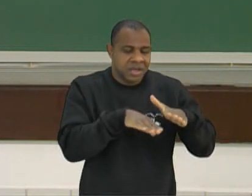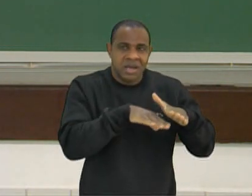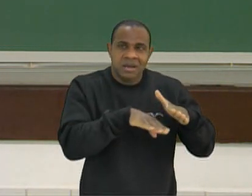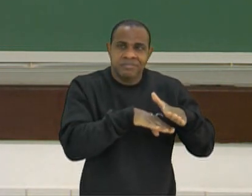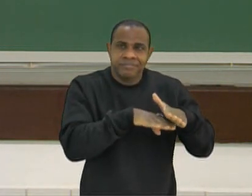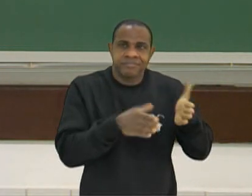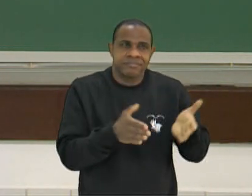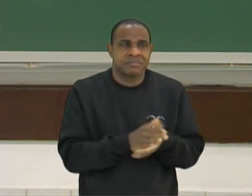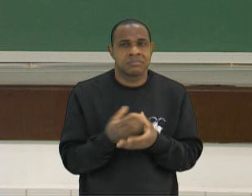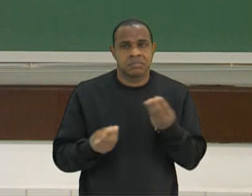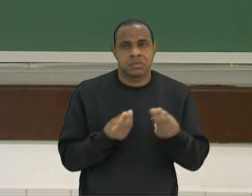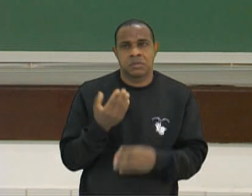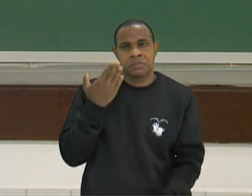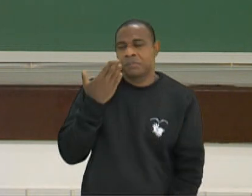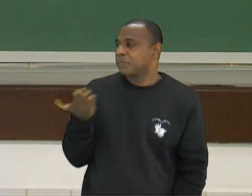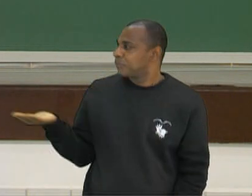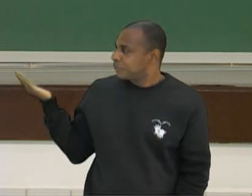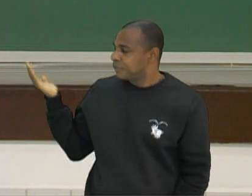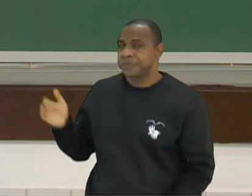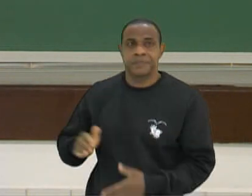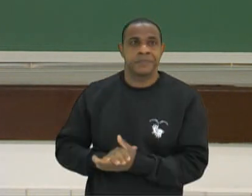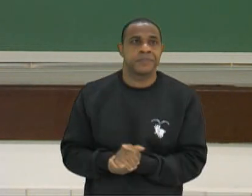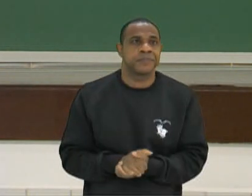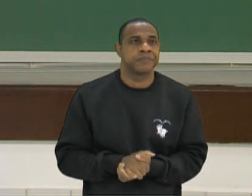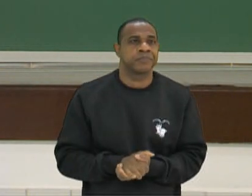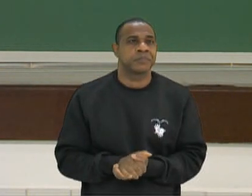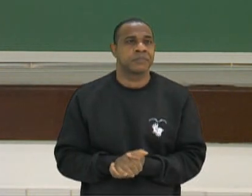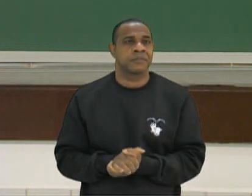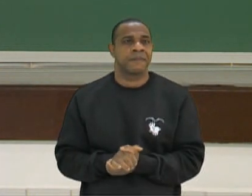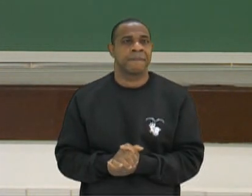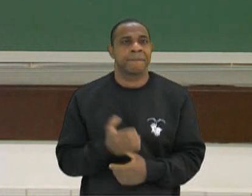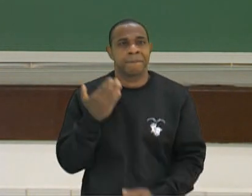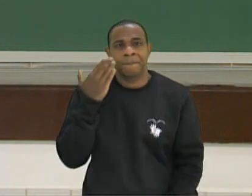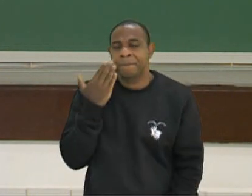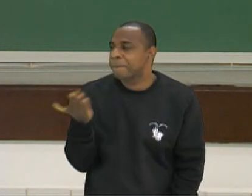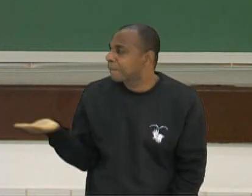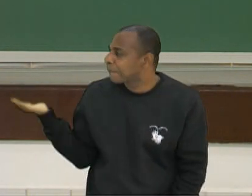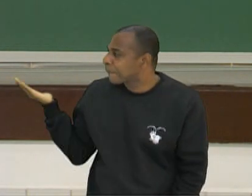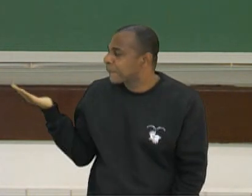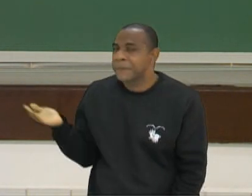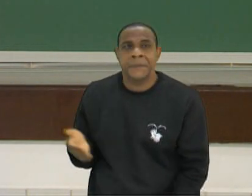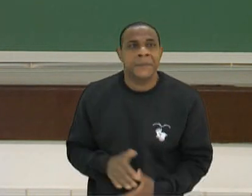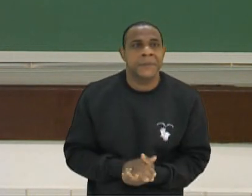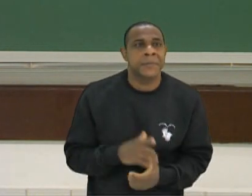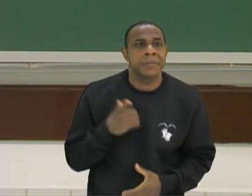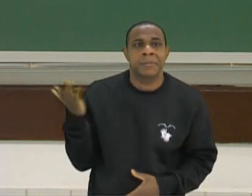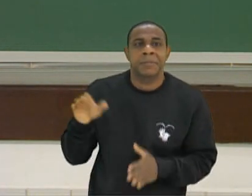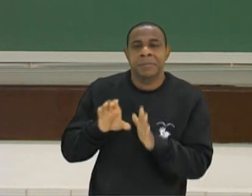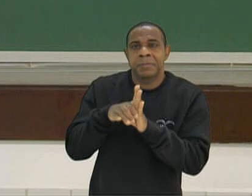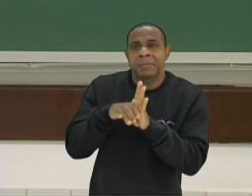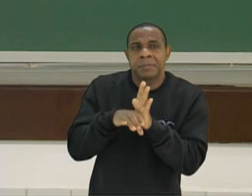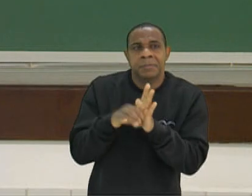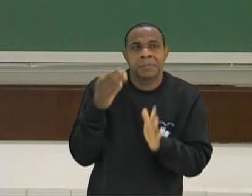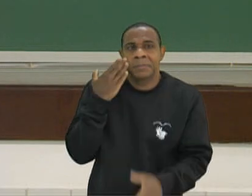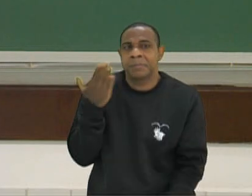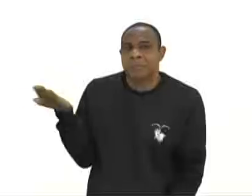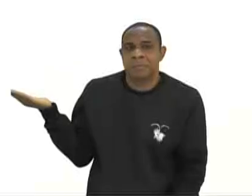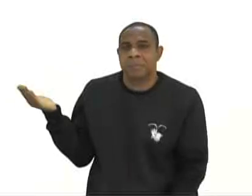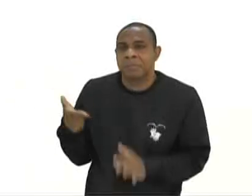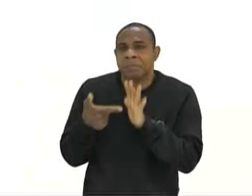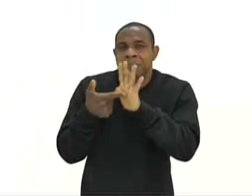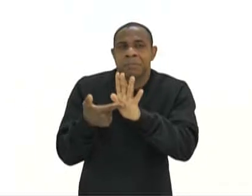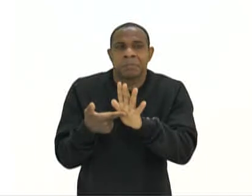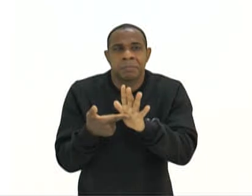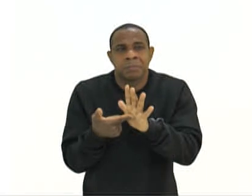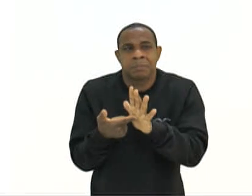em consideração também. Avançando para a nossa próxima tela, temos aqui esse conceito que acaba mostrando